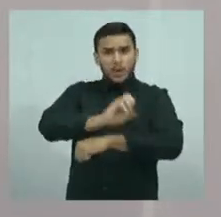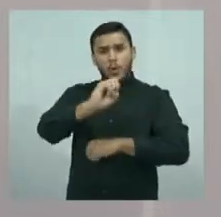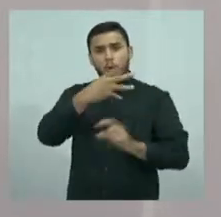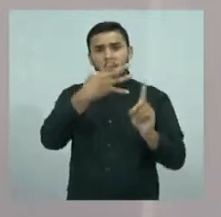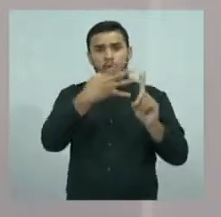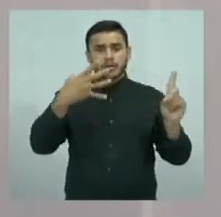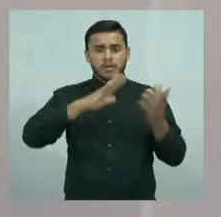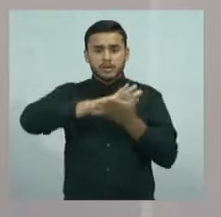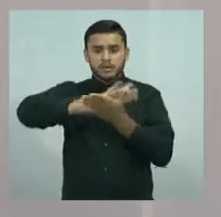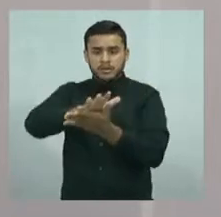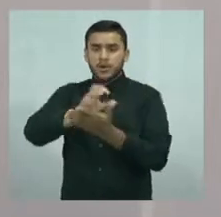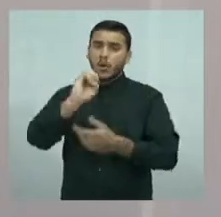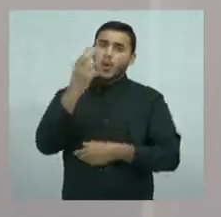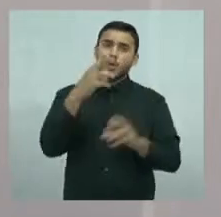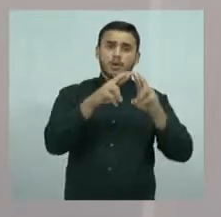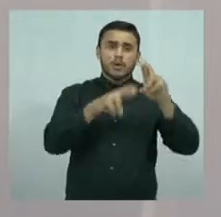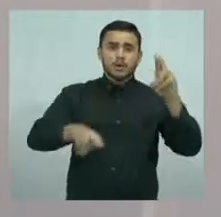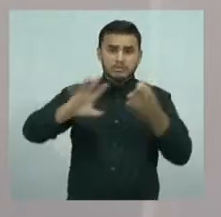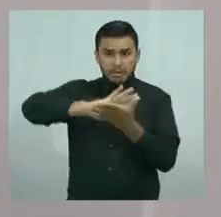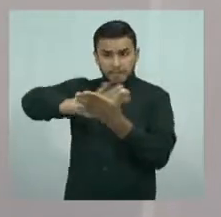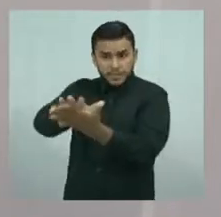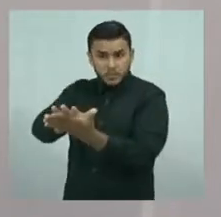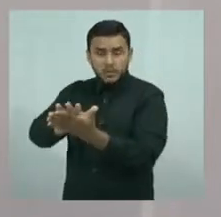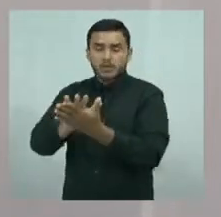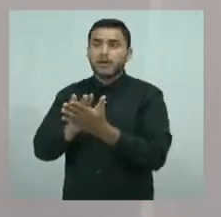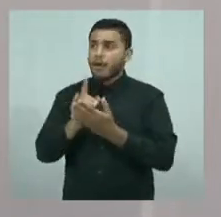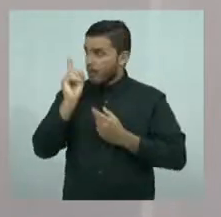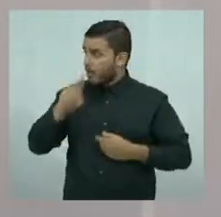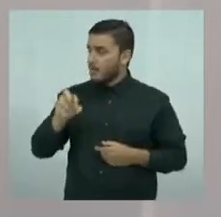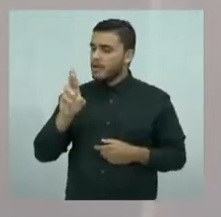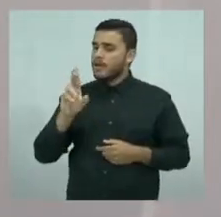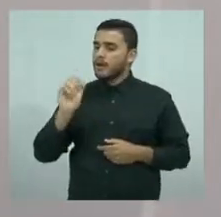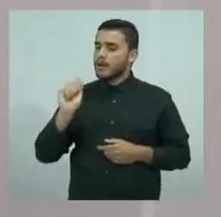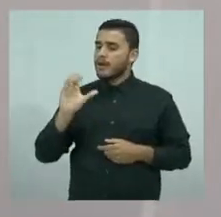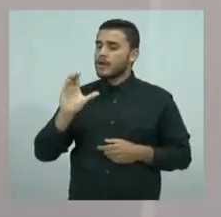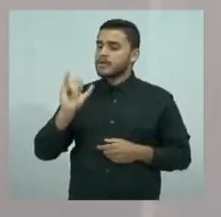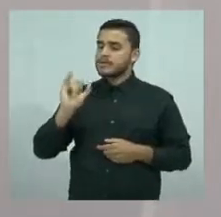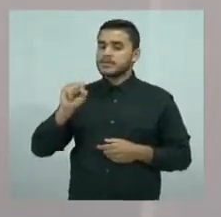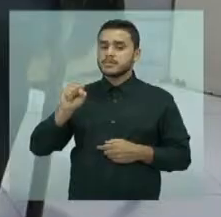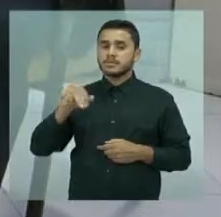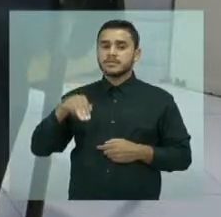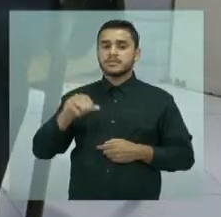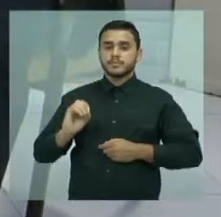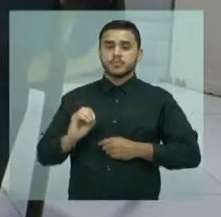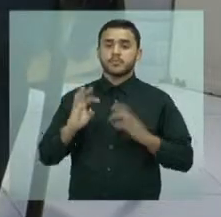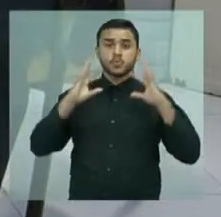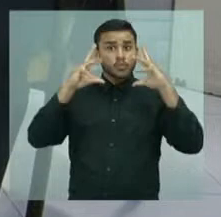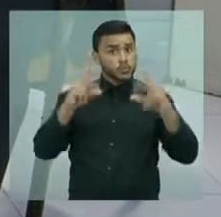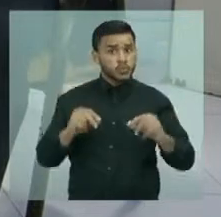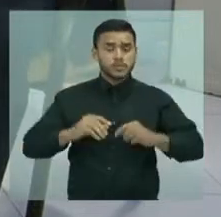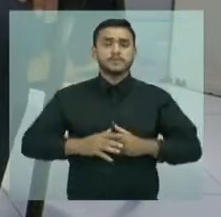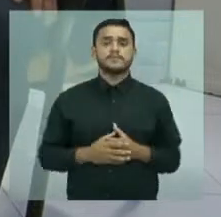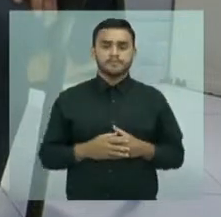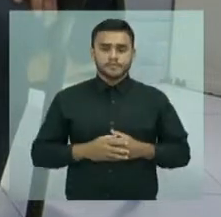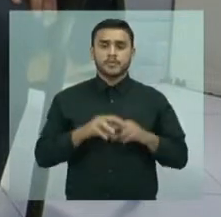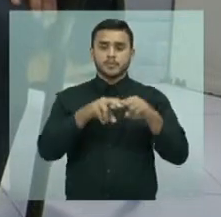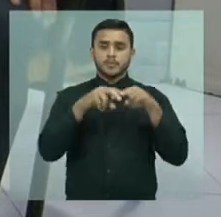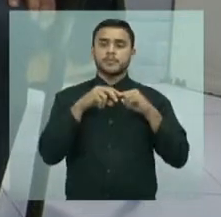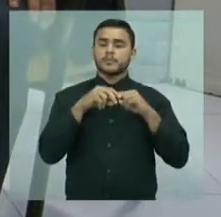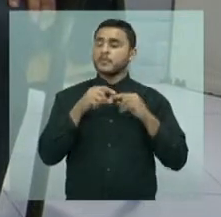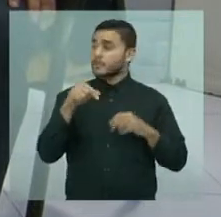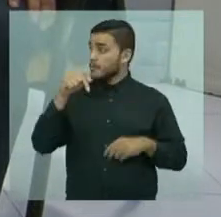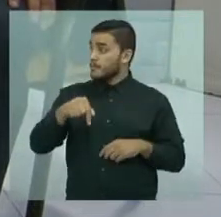sexo, por religião, tudo isso é forma de racismo. Portanto, o que o STF está tornando